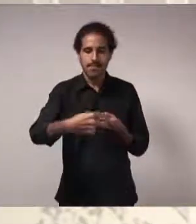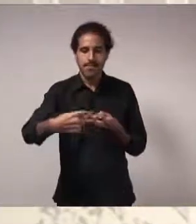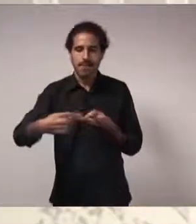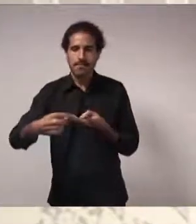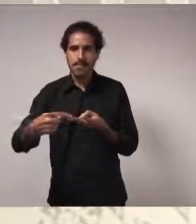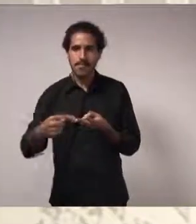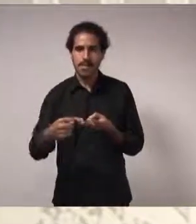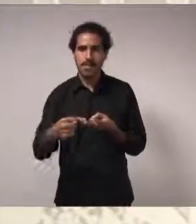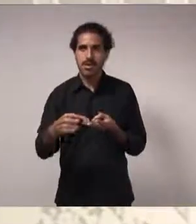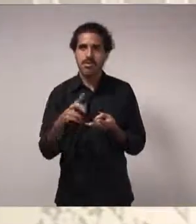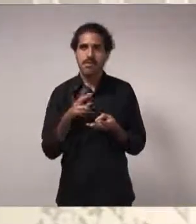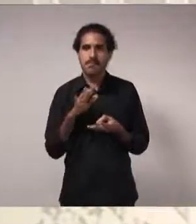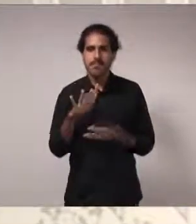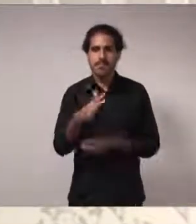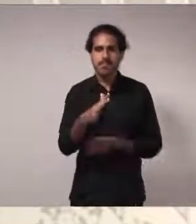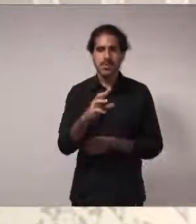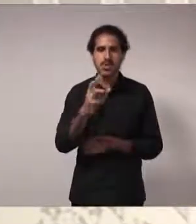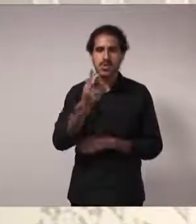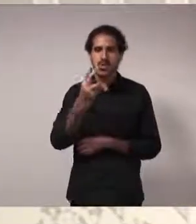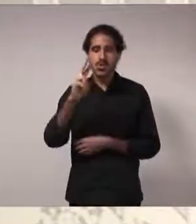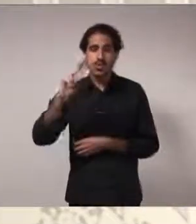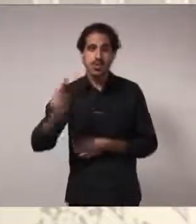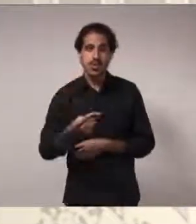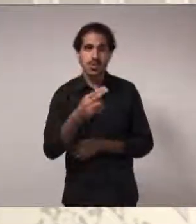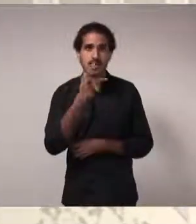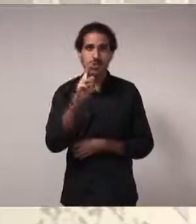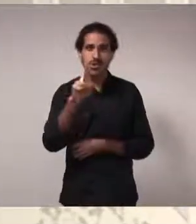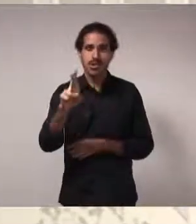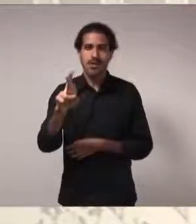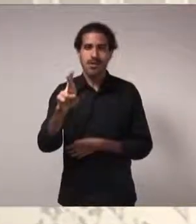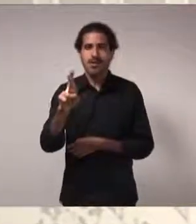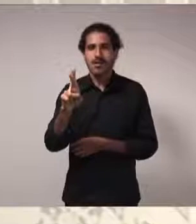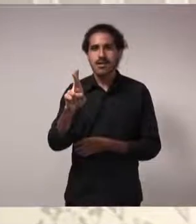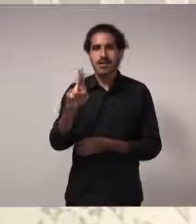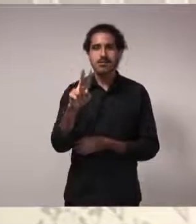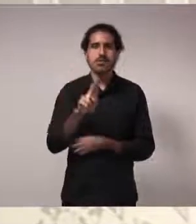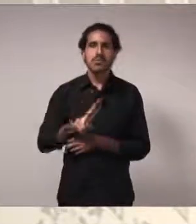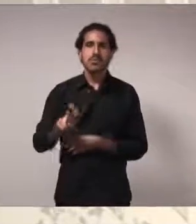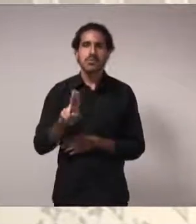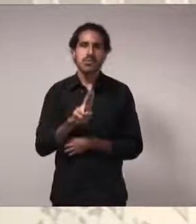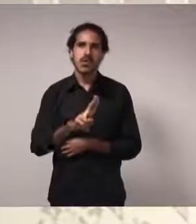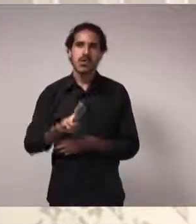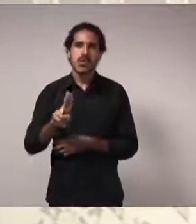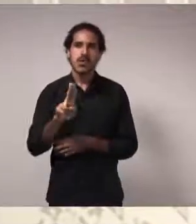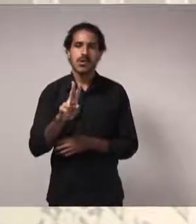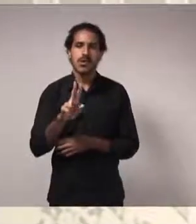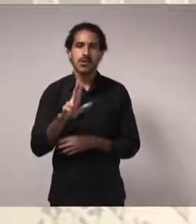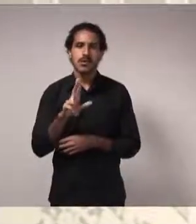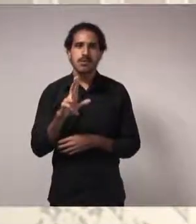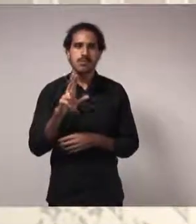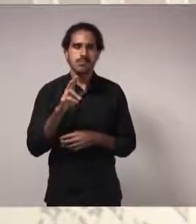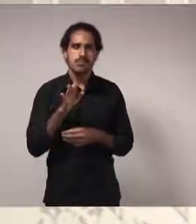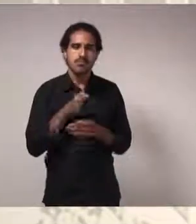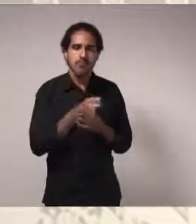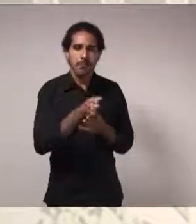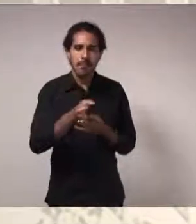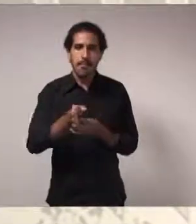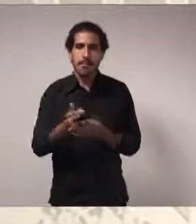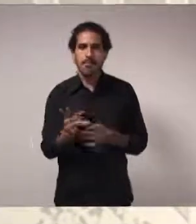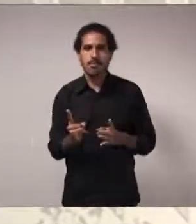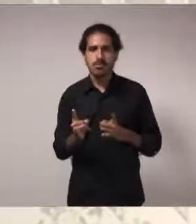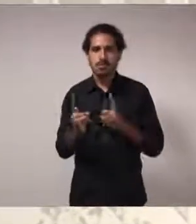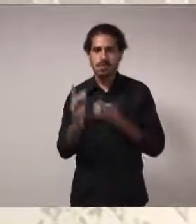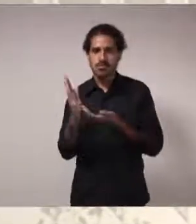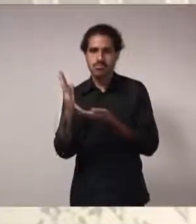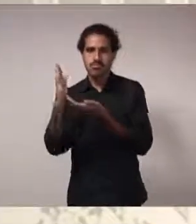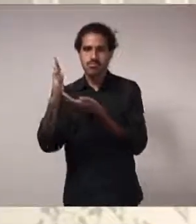anexo 3 é de aproximadamente 2.000 TRs para serem abastecidas no prédio. Então, a gente está